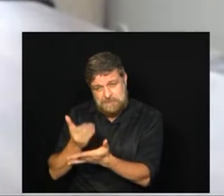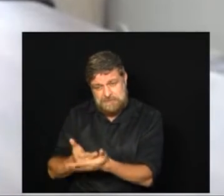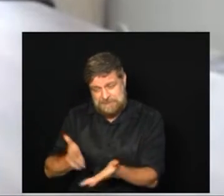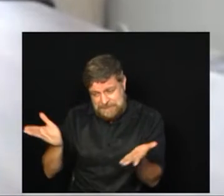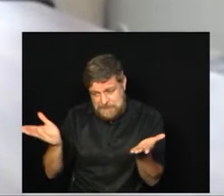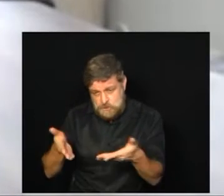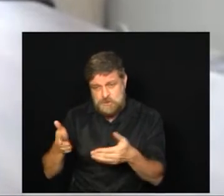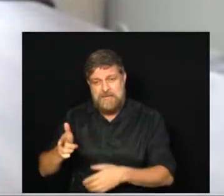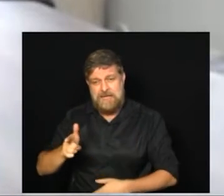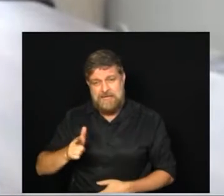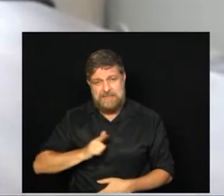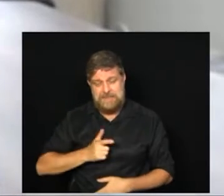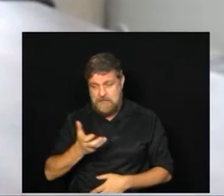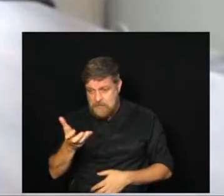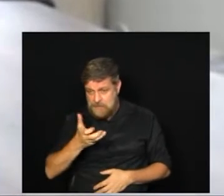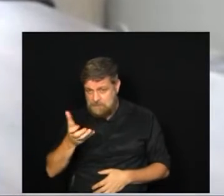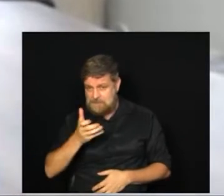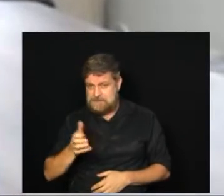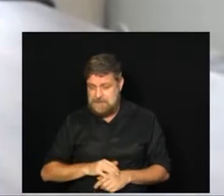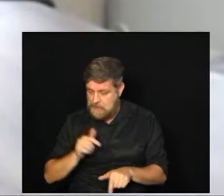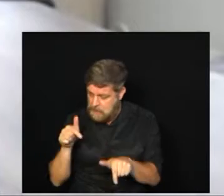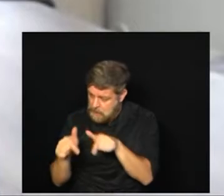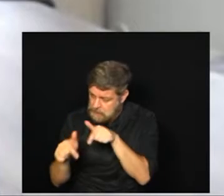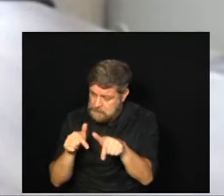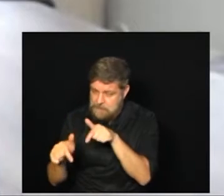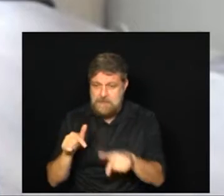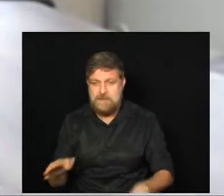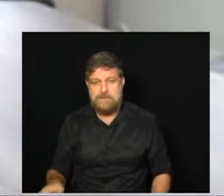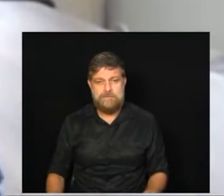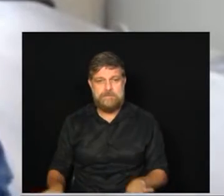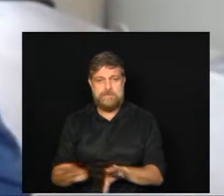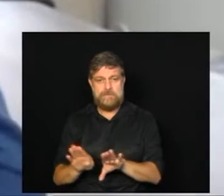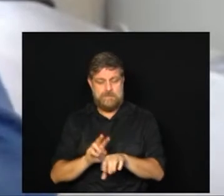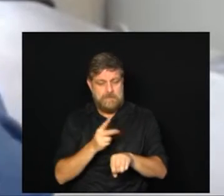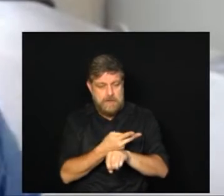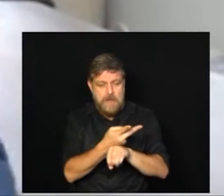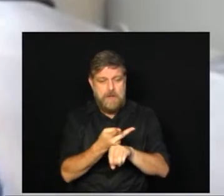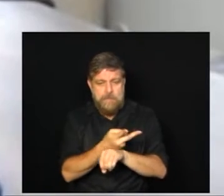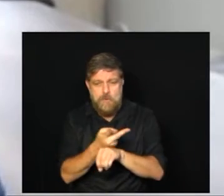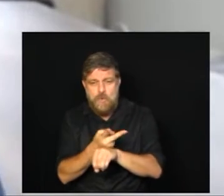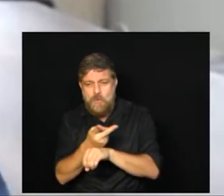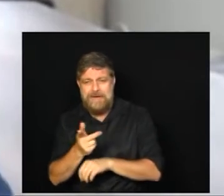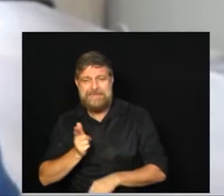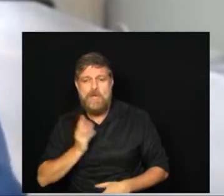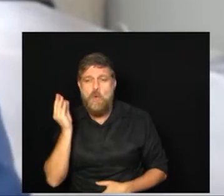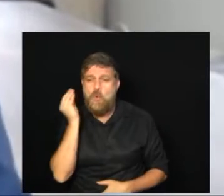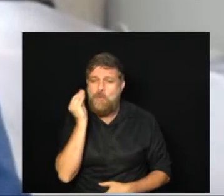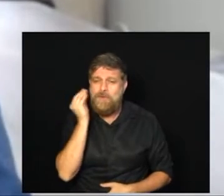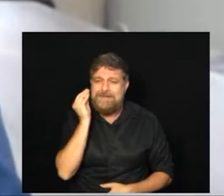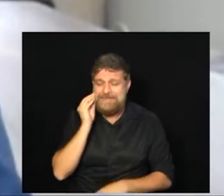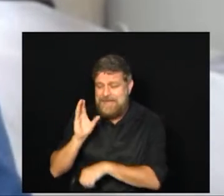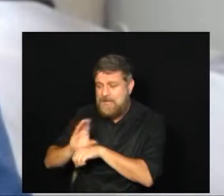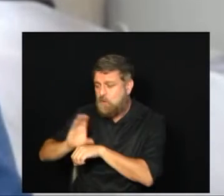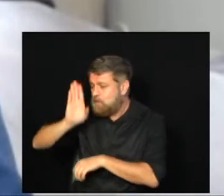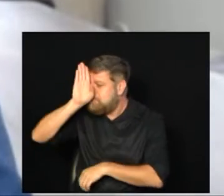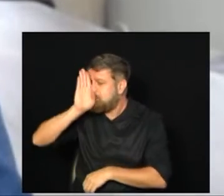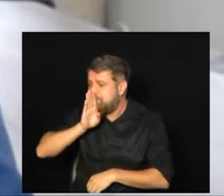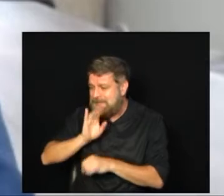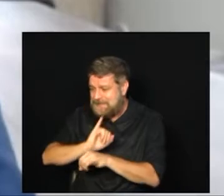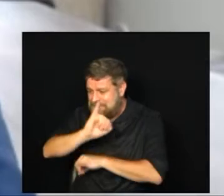área que você quer atuar, né? Por mais até que você busque, que também estão tendo diversas oportunidades de cursos gratuitos